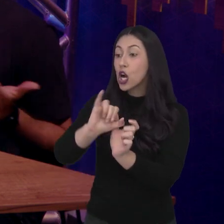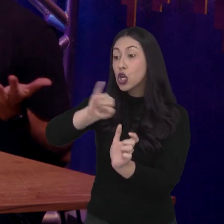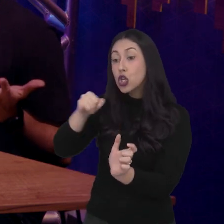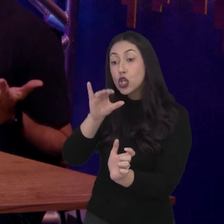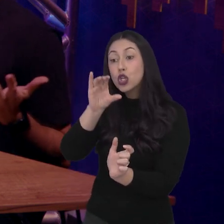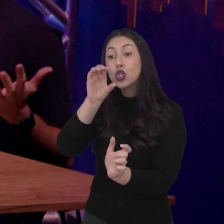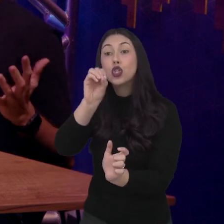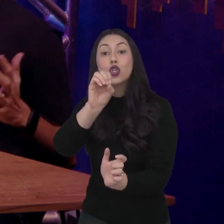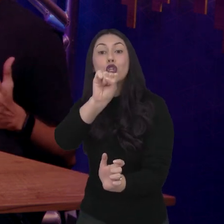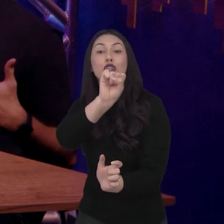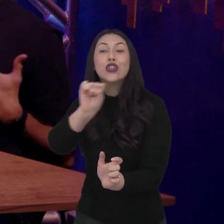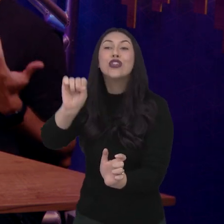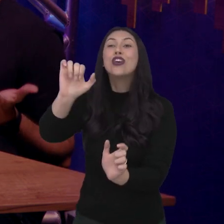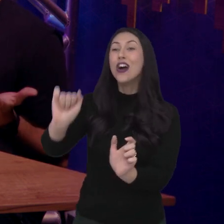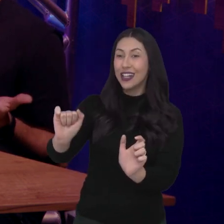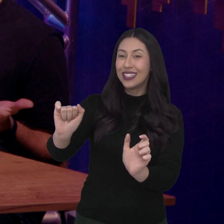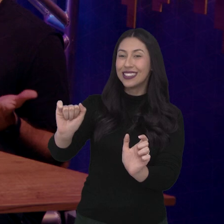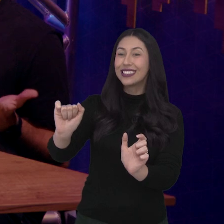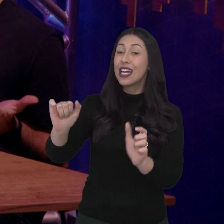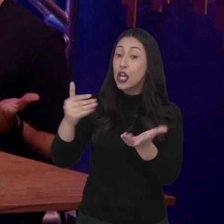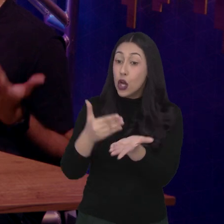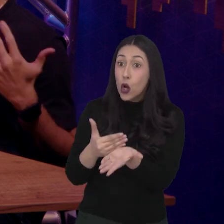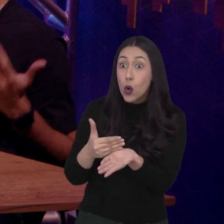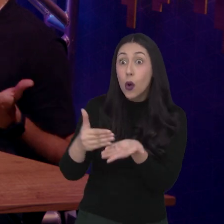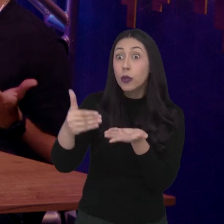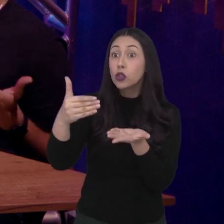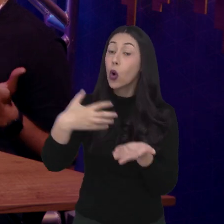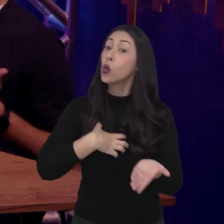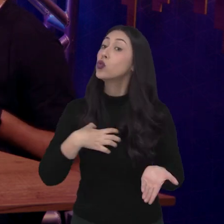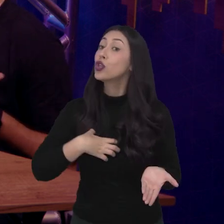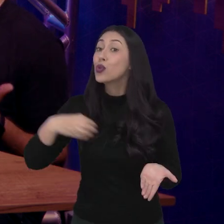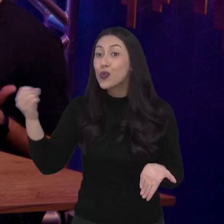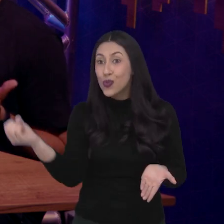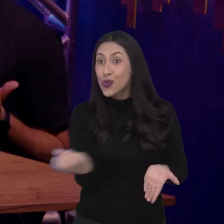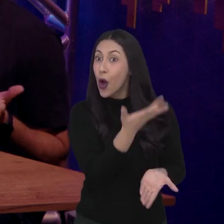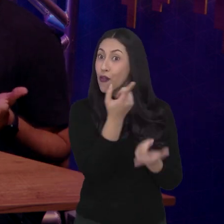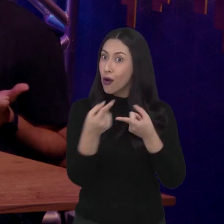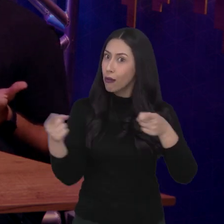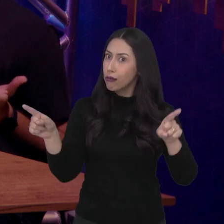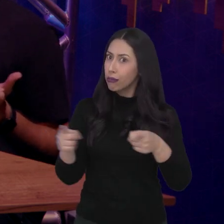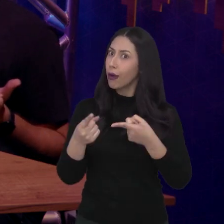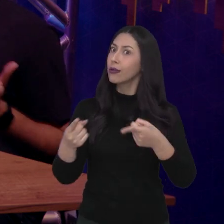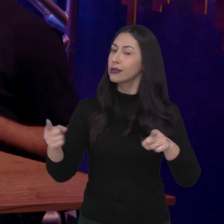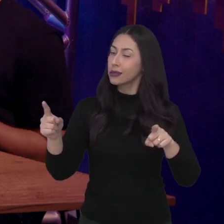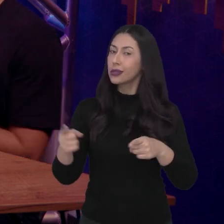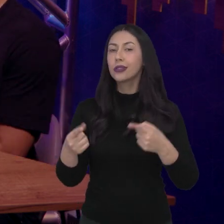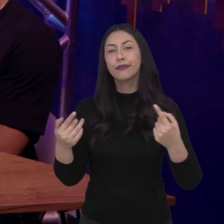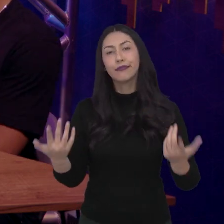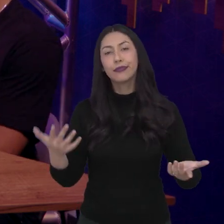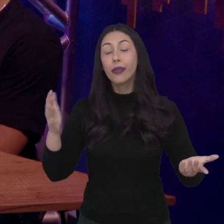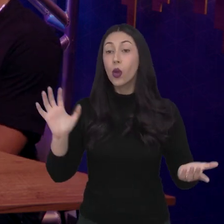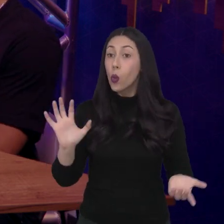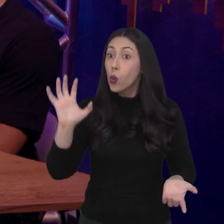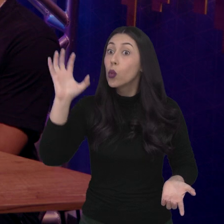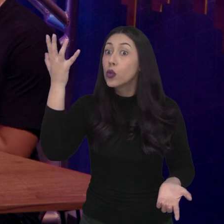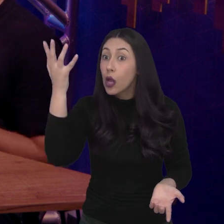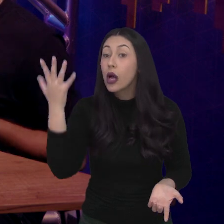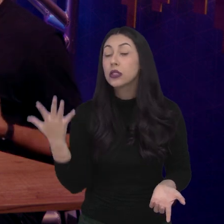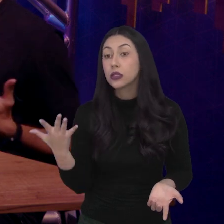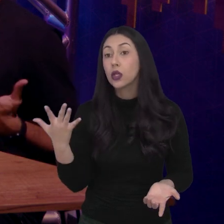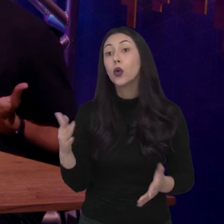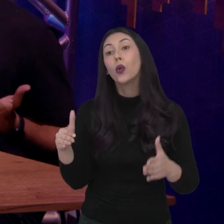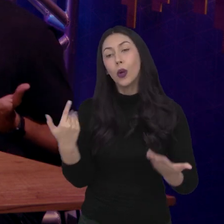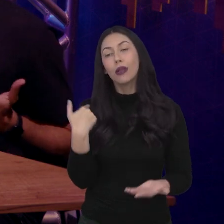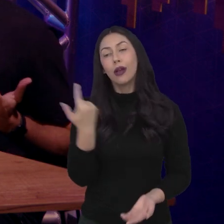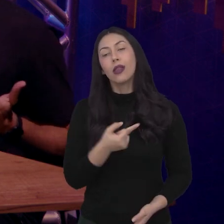começa a curtir a música. Nasceu ali um novo estilo musical. E é exatamente isso que acontece quando a gente